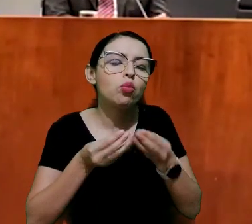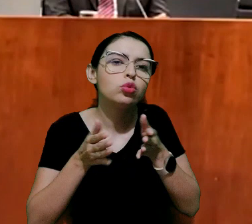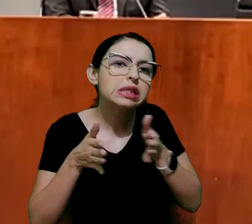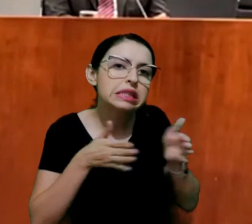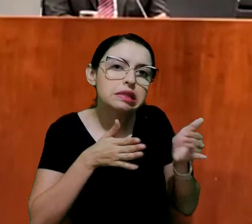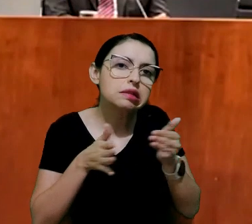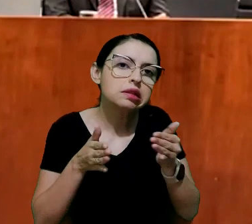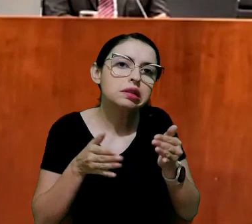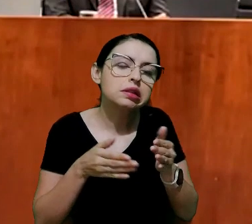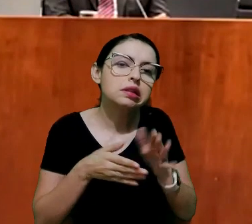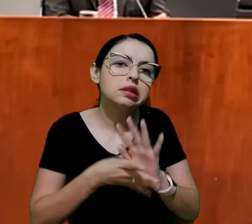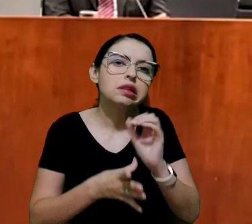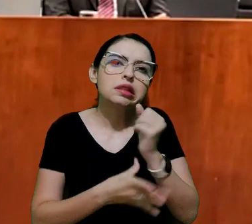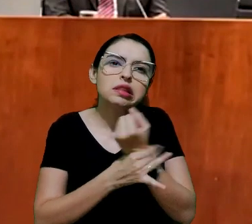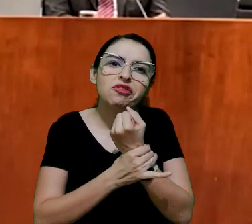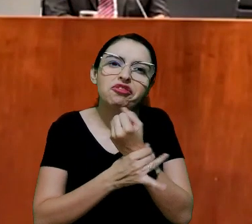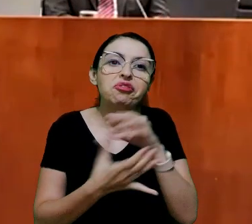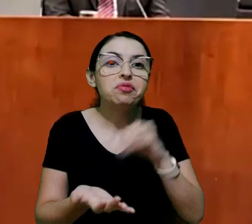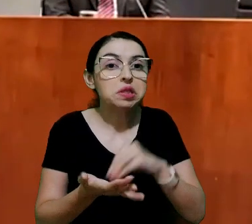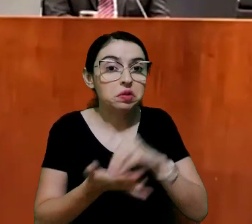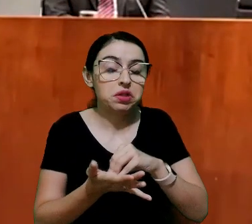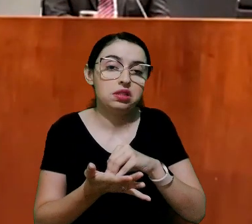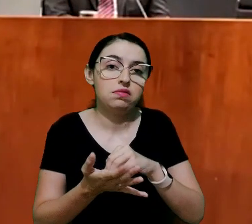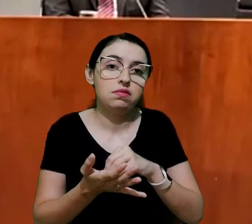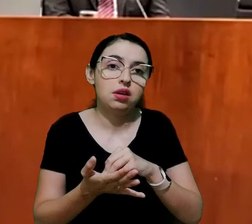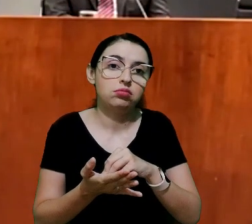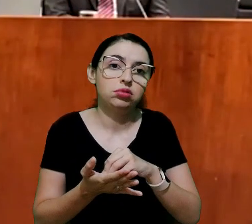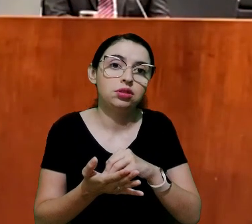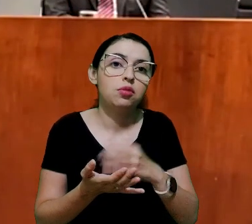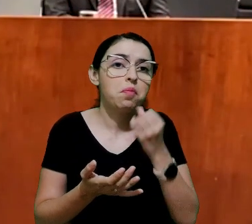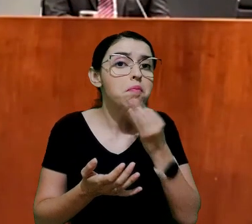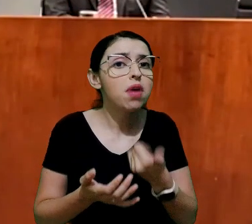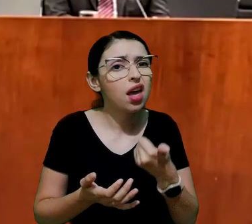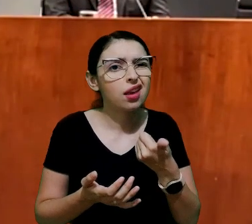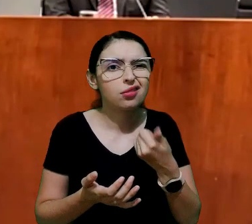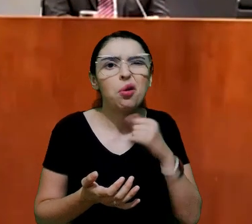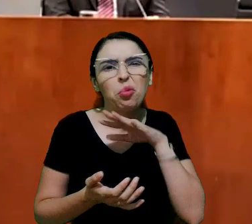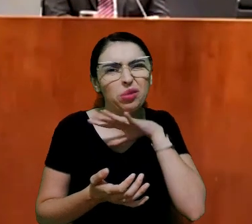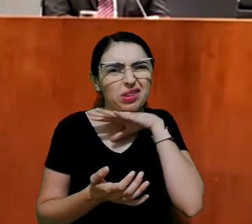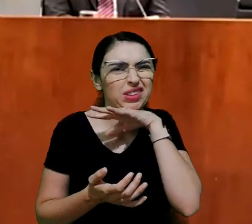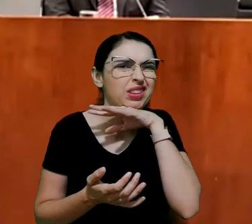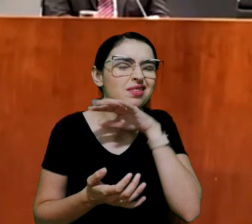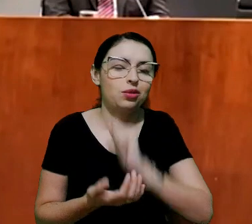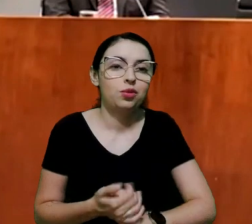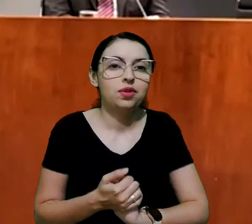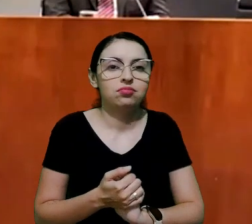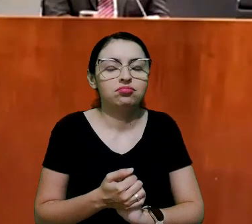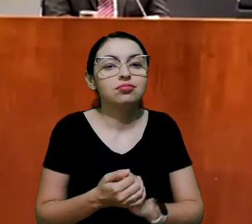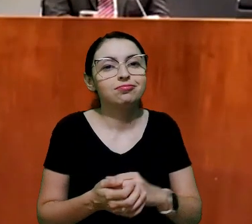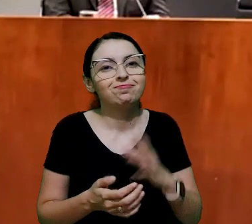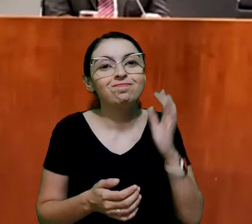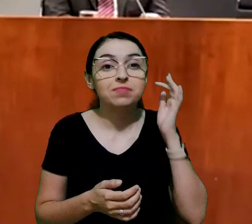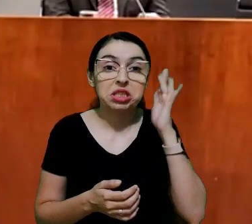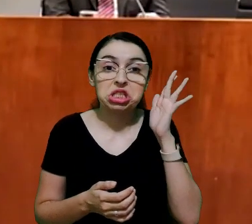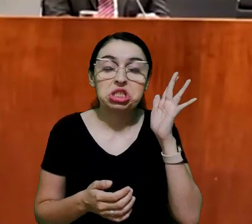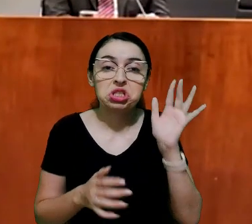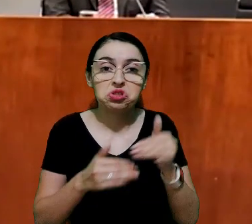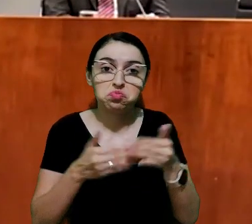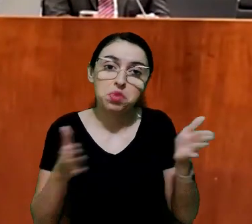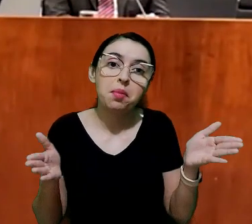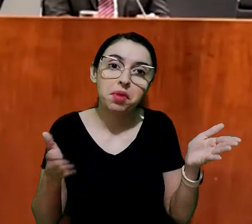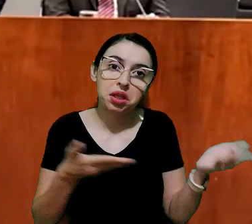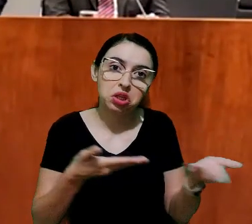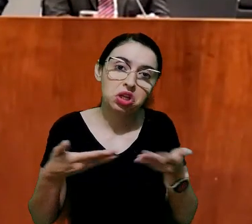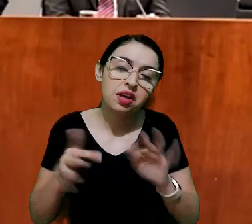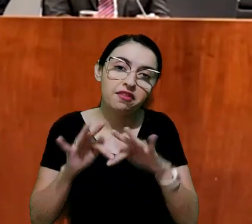essas inseguranças trazidas para o bem e para o mal, né? Muitas vezes, logicamente, nós somos adeptas dessa questão de que a